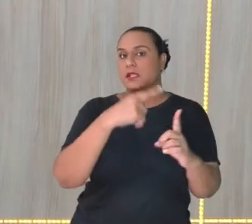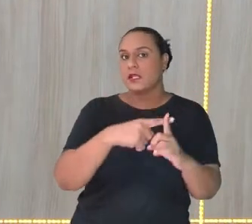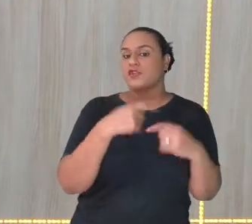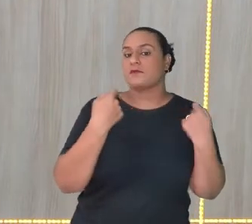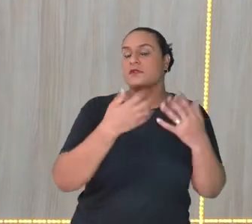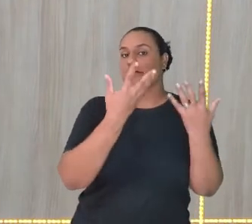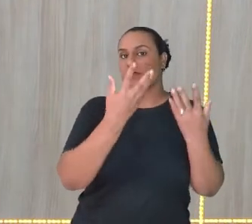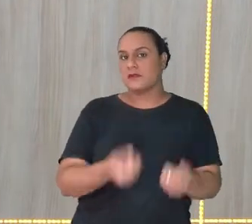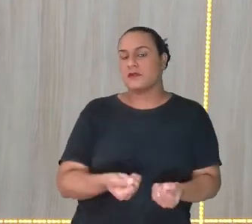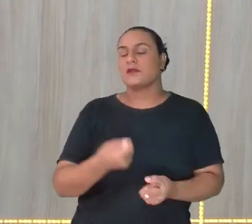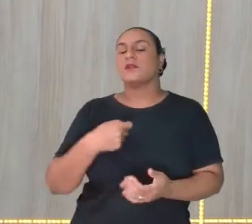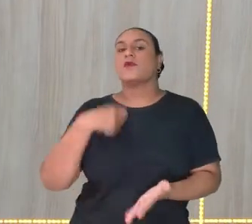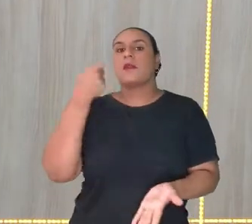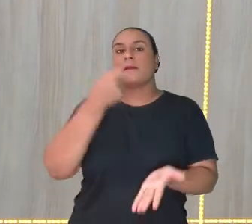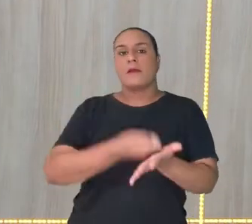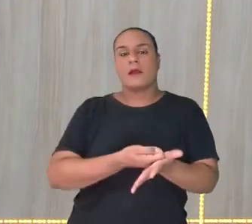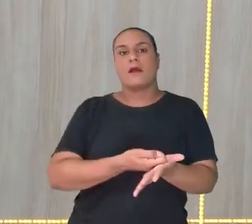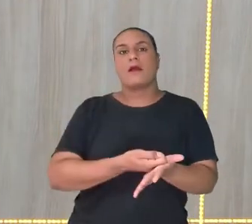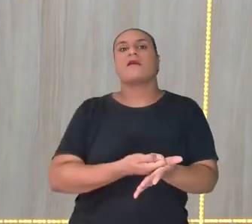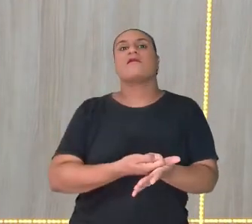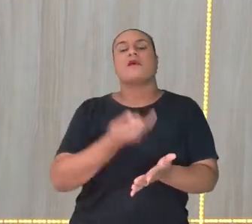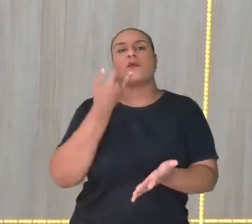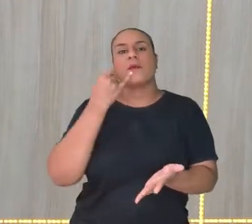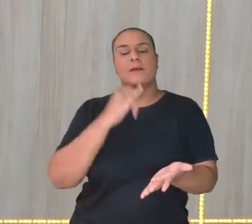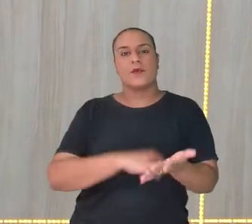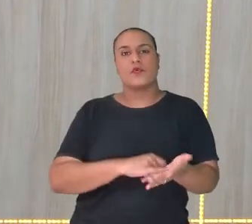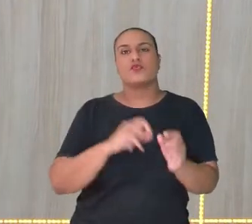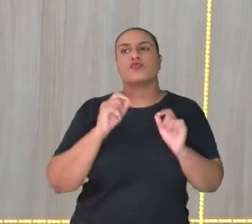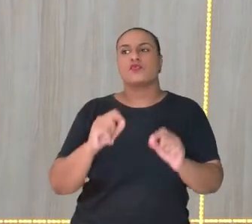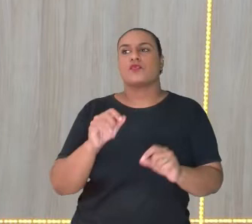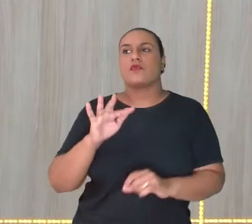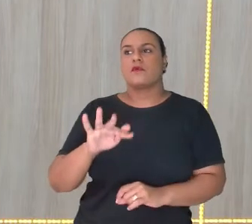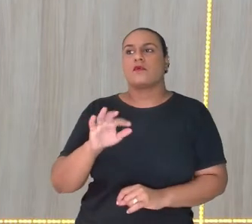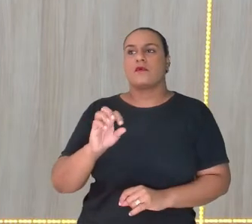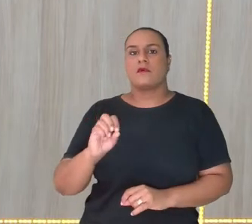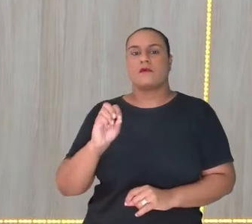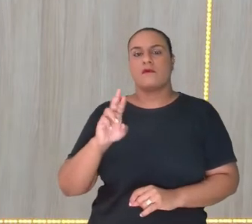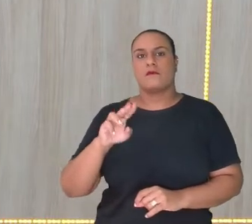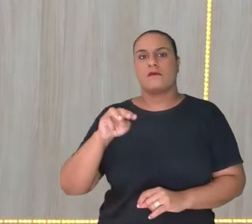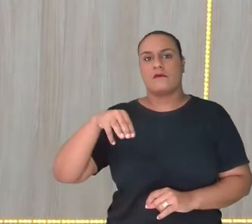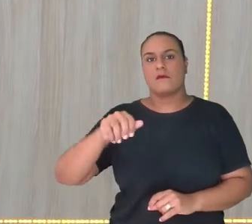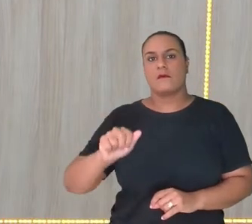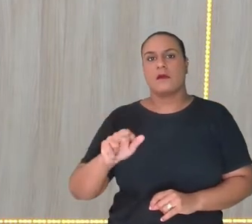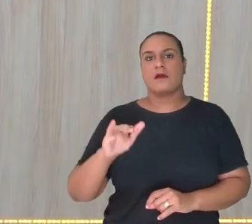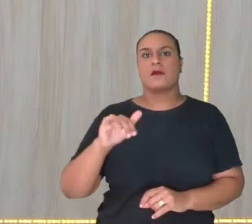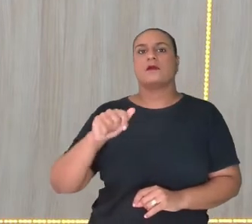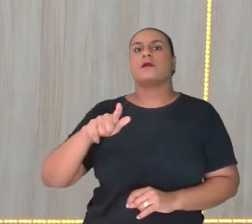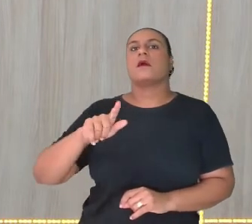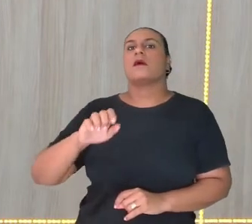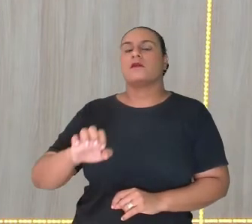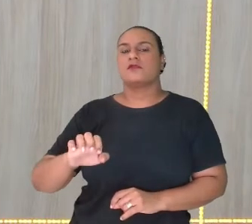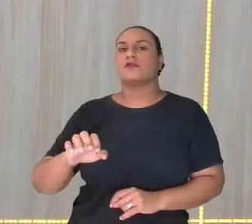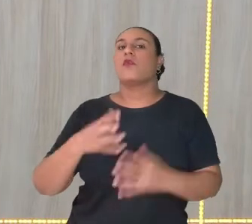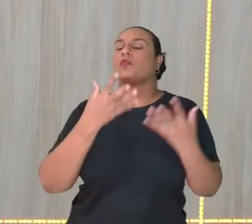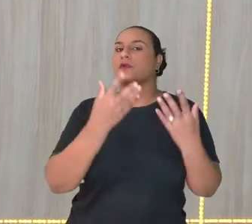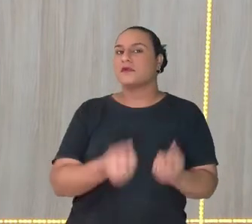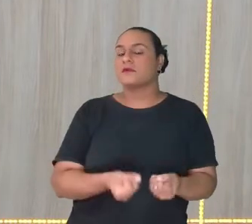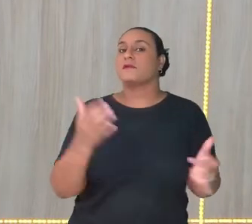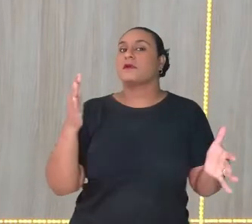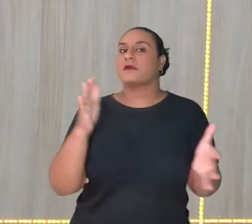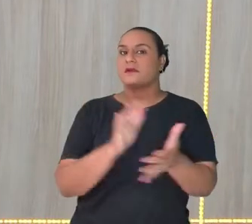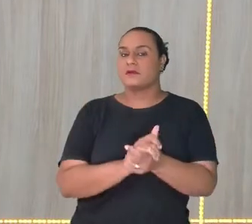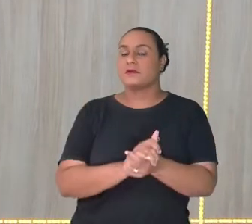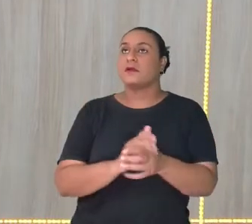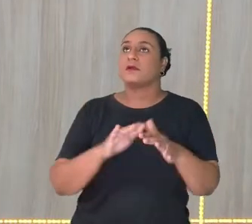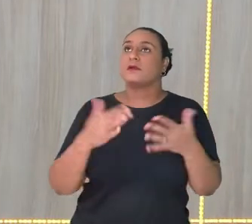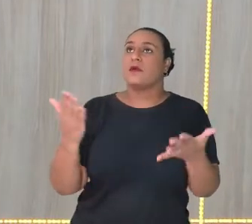eles pagavam um tributo, né, chamado de formariagem, né, autorização para casar. Porém,